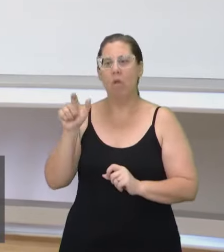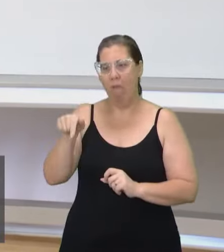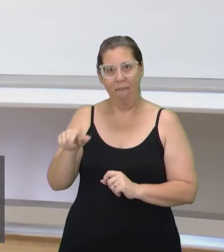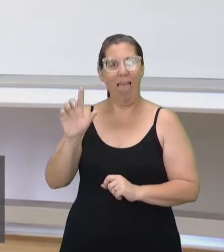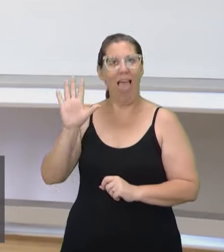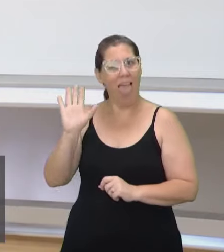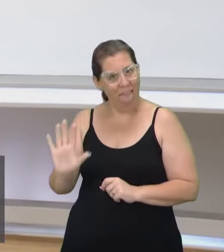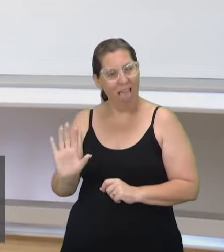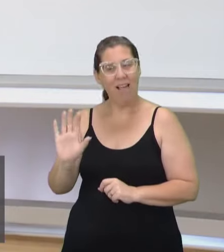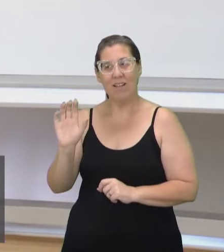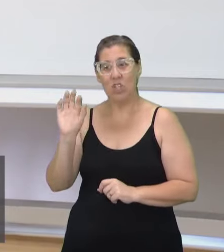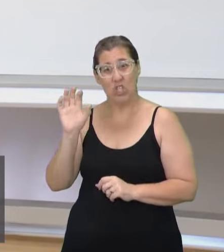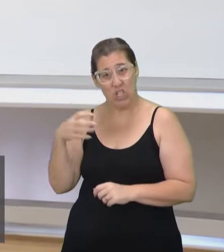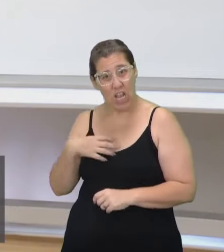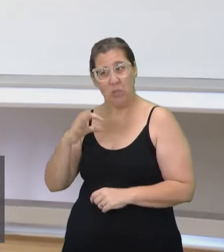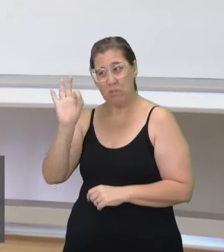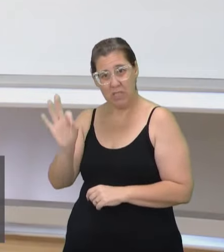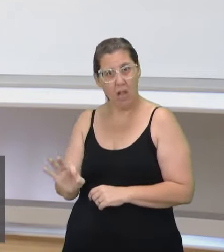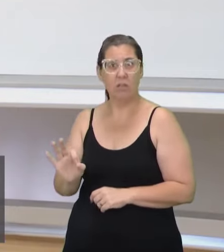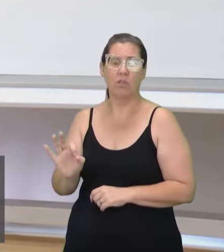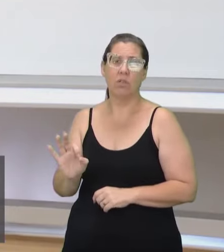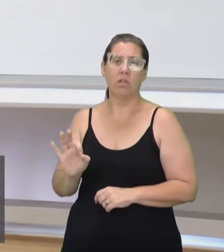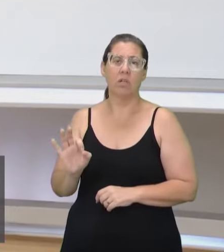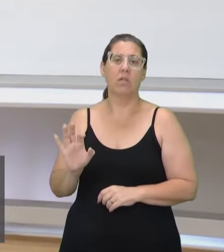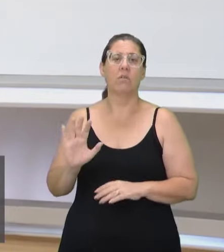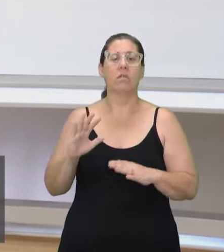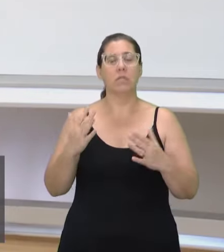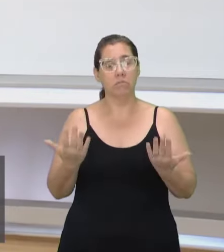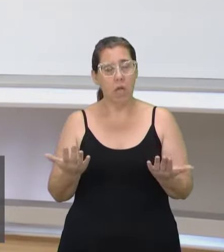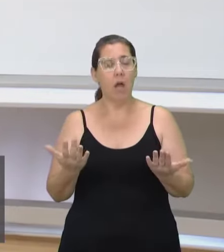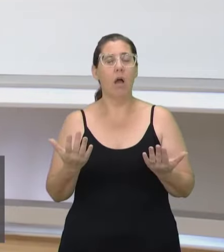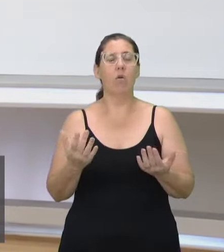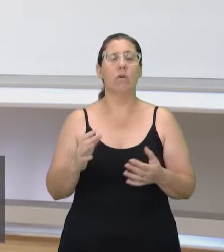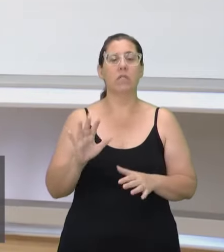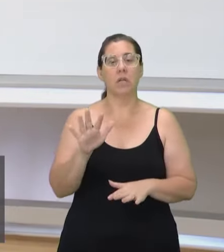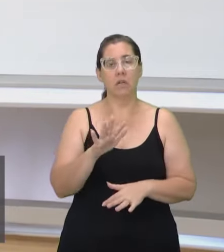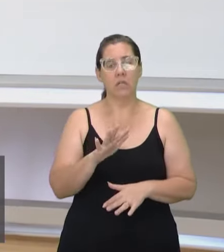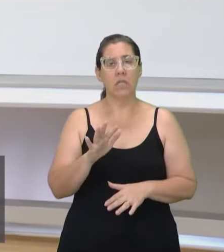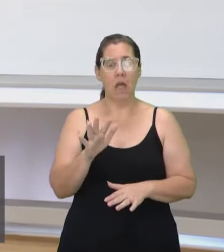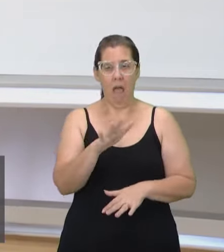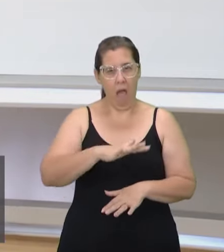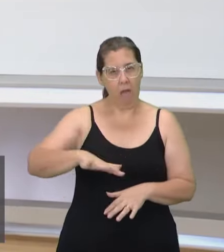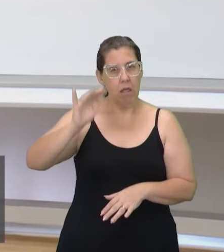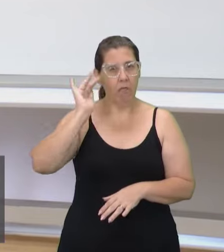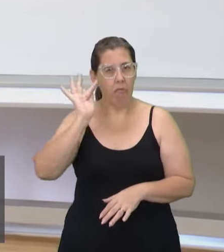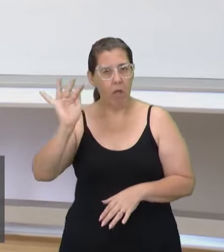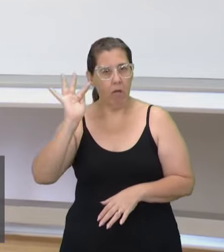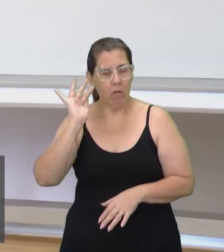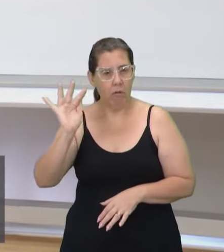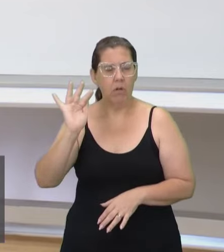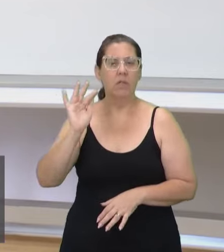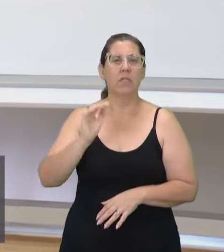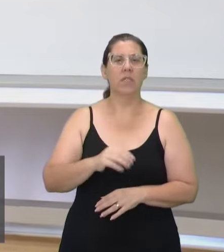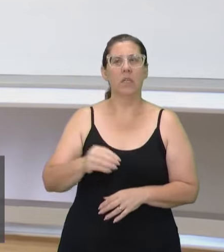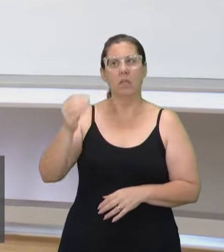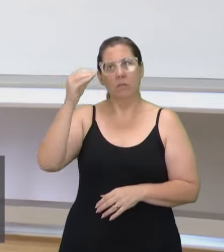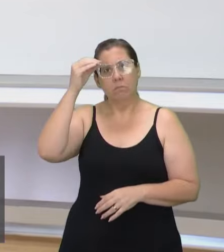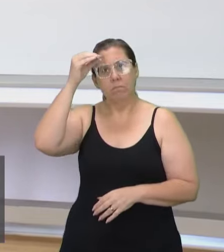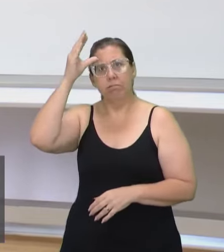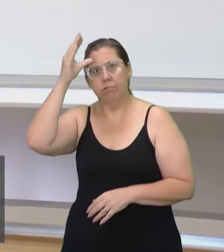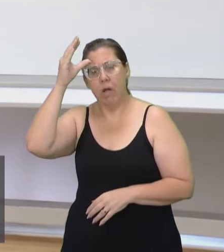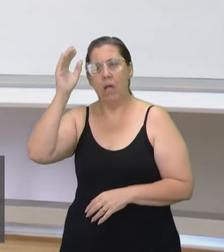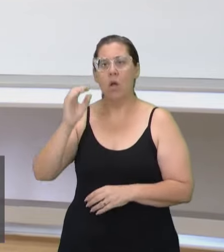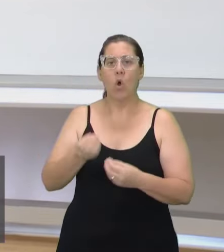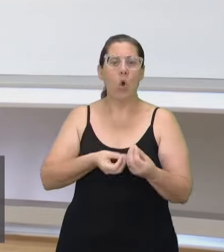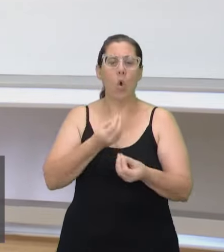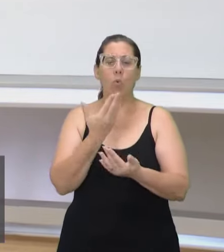si mesmas, né? Então, esses ramos, vamos dizer assim, da filosofia, né? Do conhecimento, de como